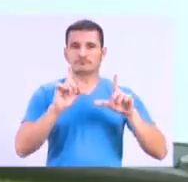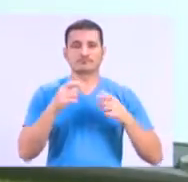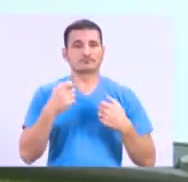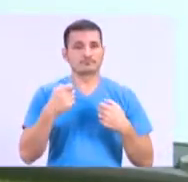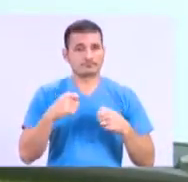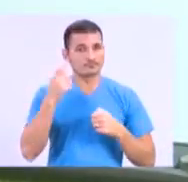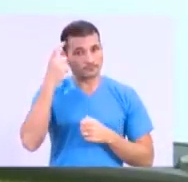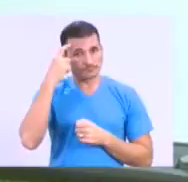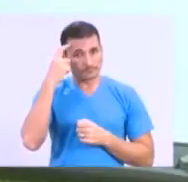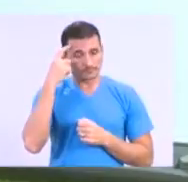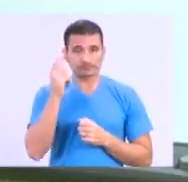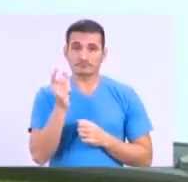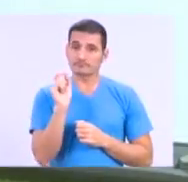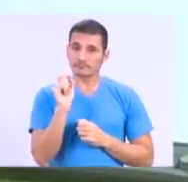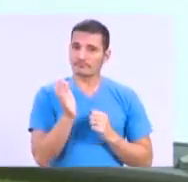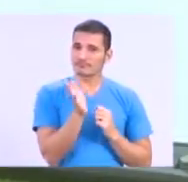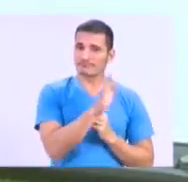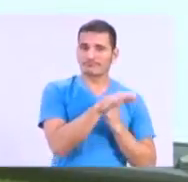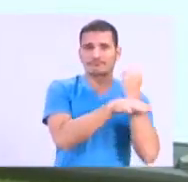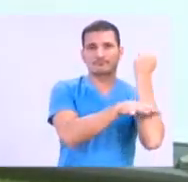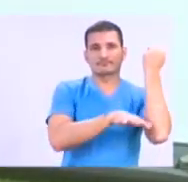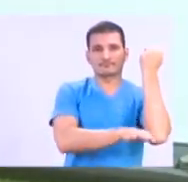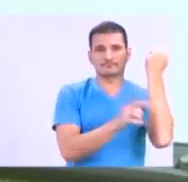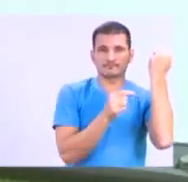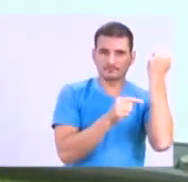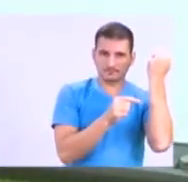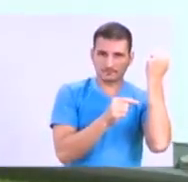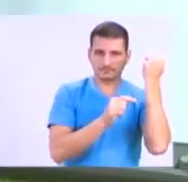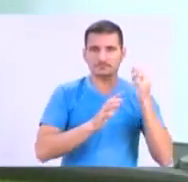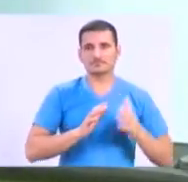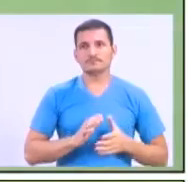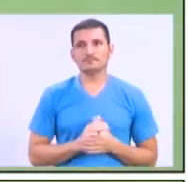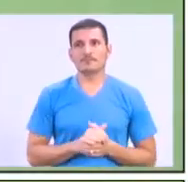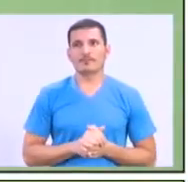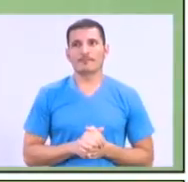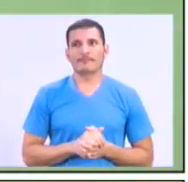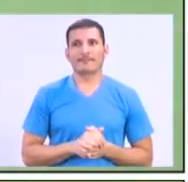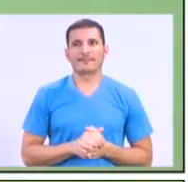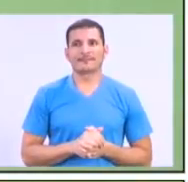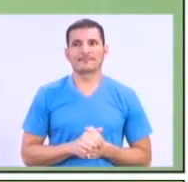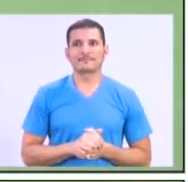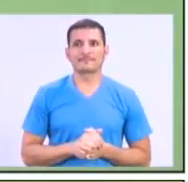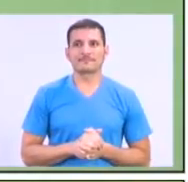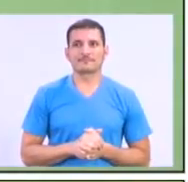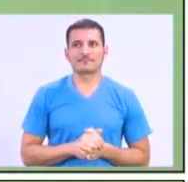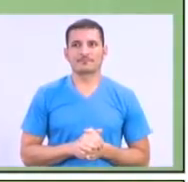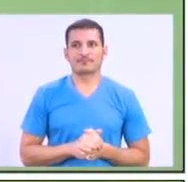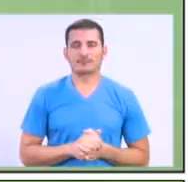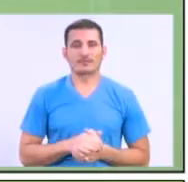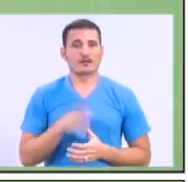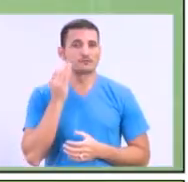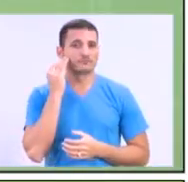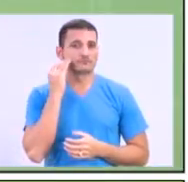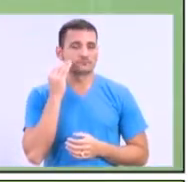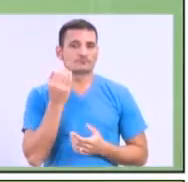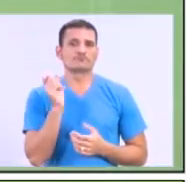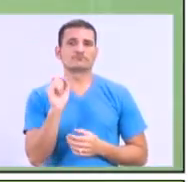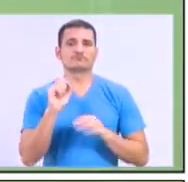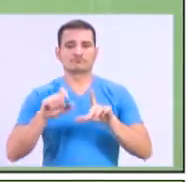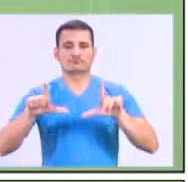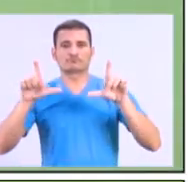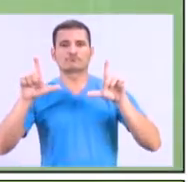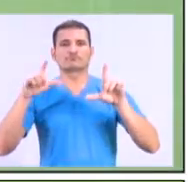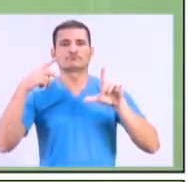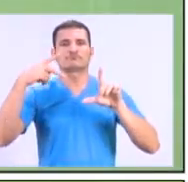pensando agora no lado do servidor. Para isso, né, para testar páginas PHP,